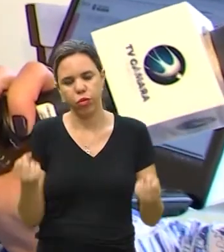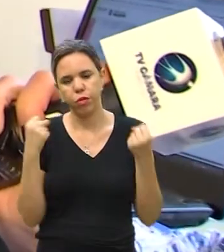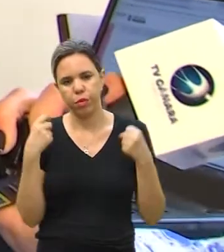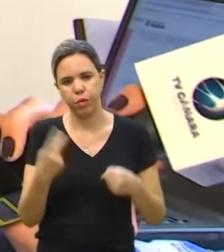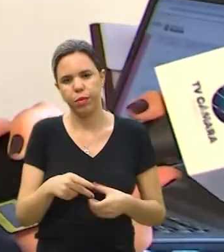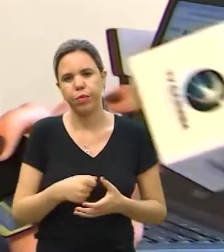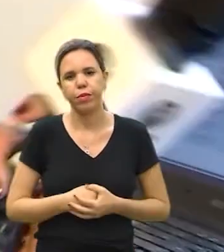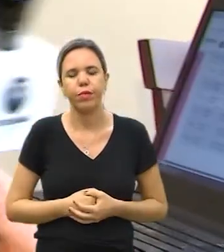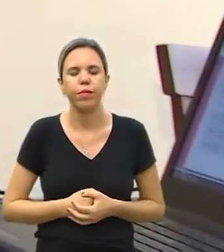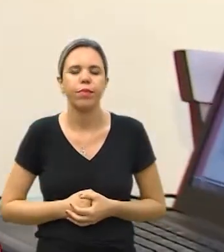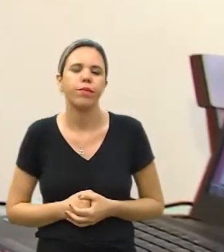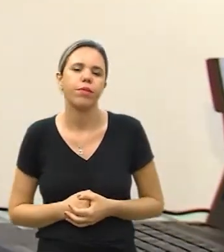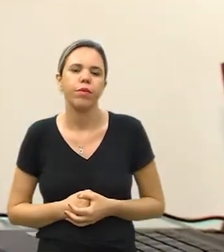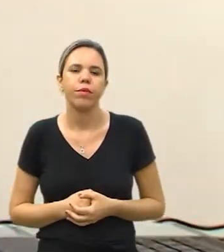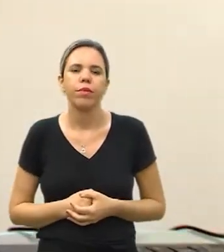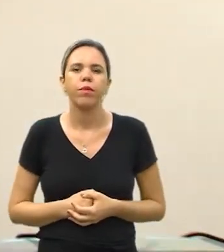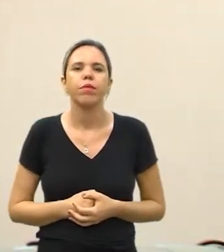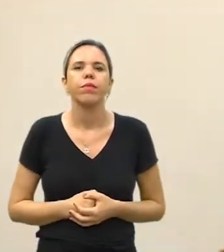para você, Raí, me conta.